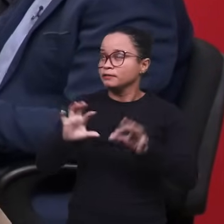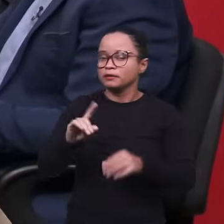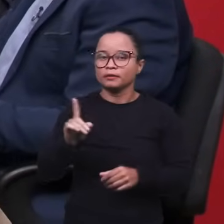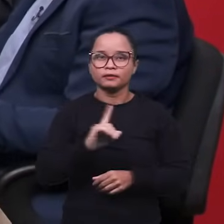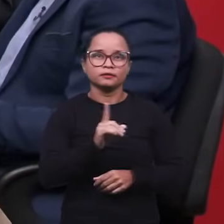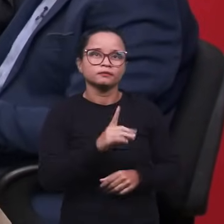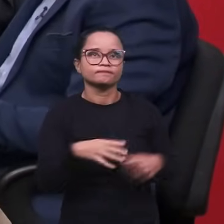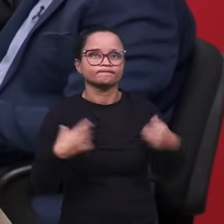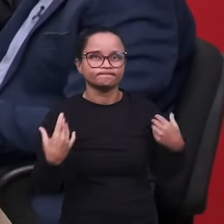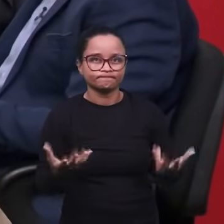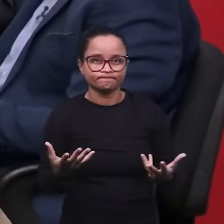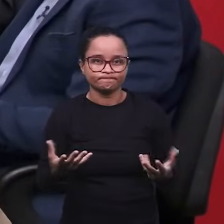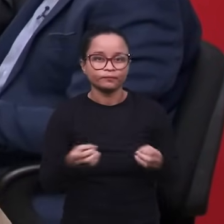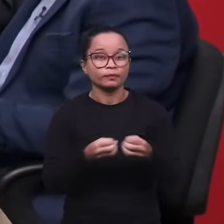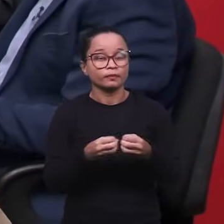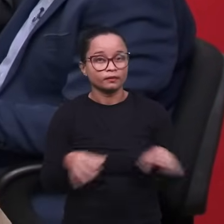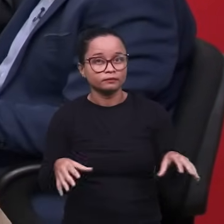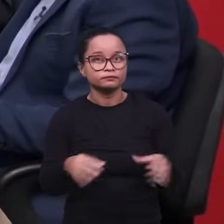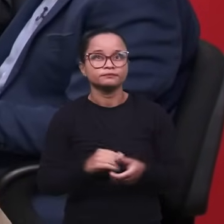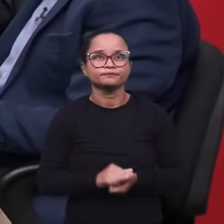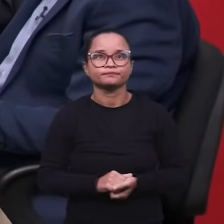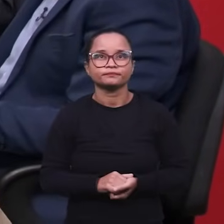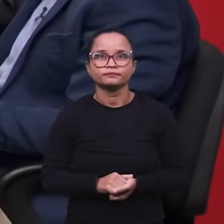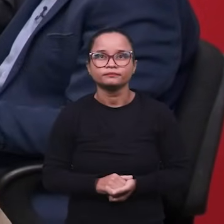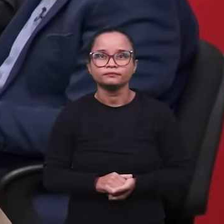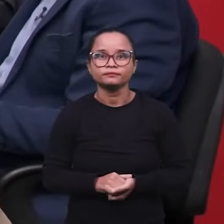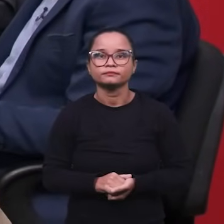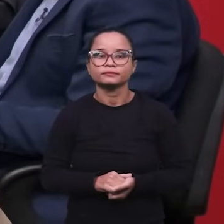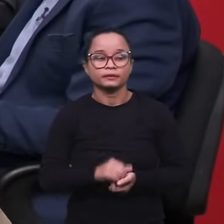Nós estamos aqui por causa disso. A consequência